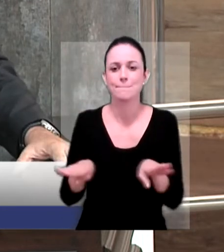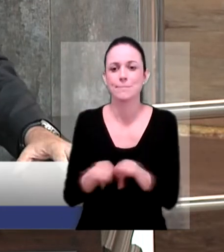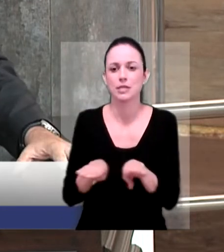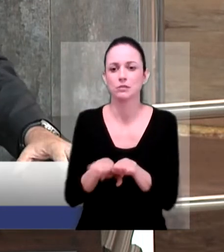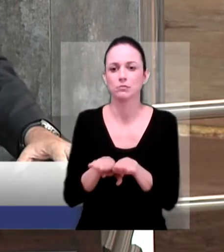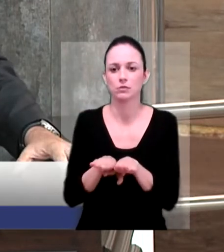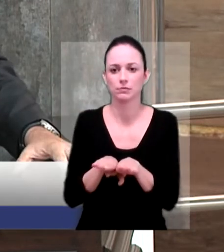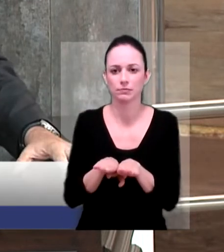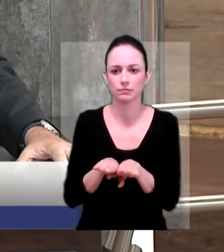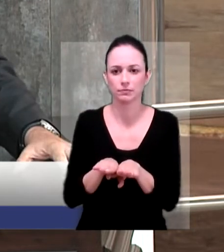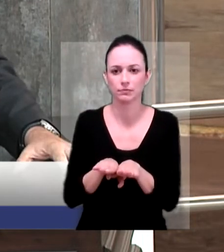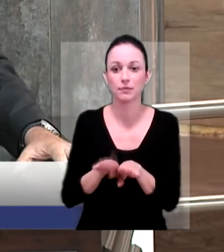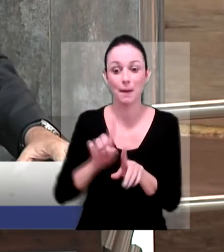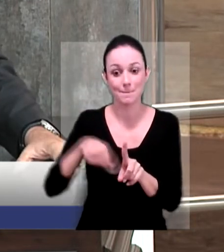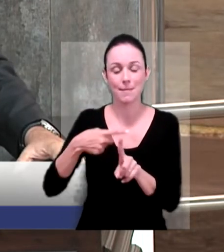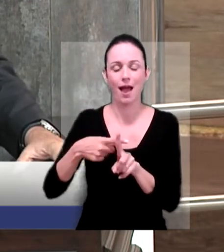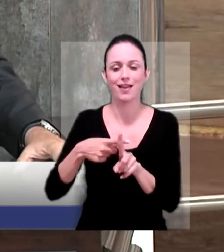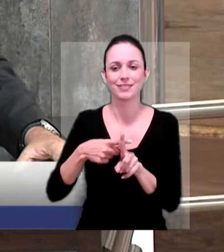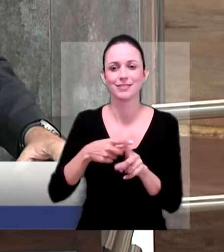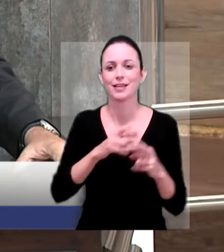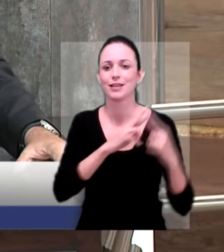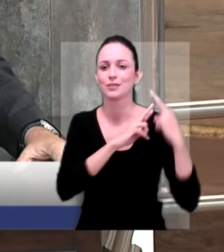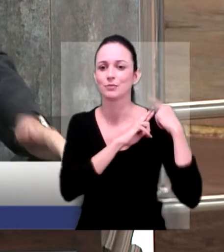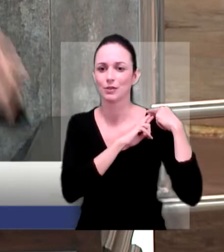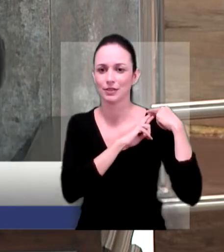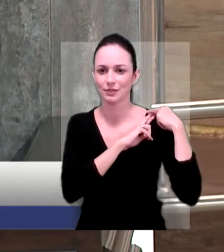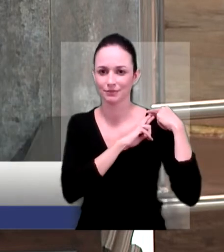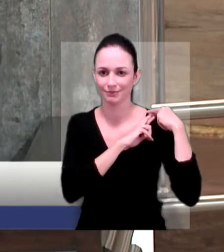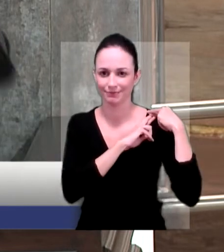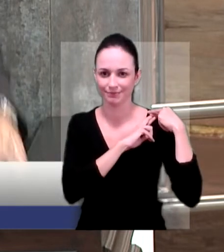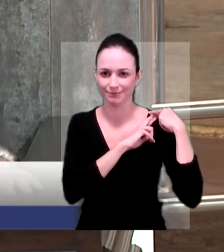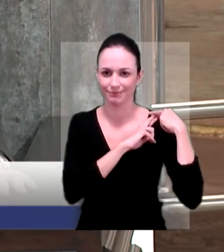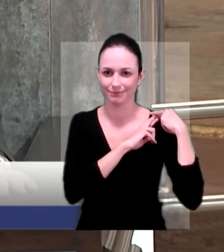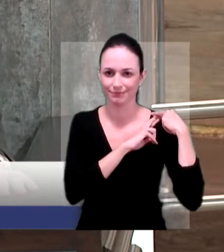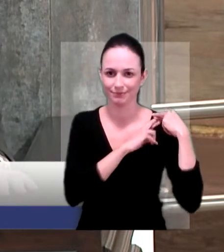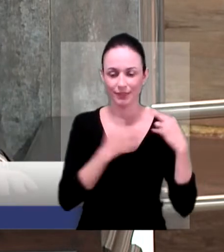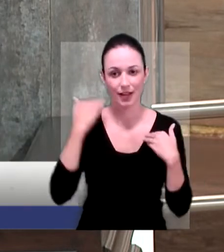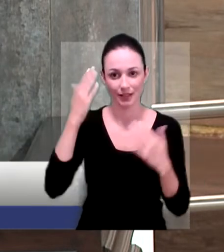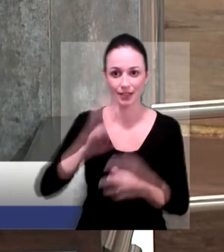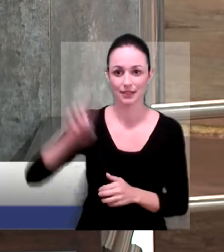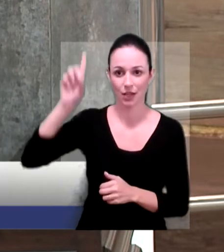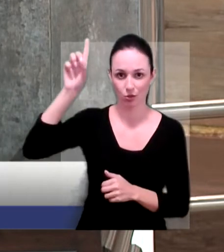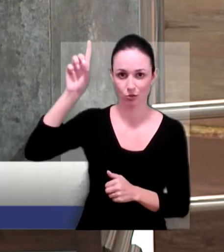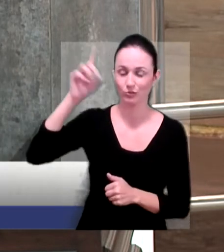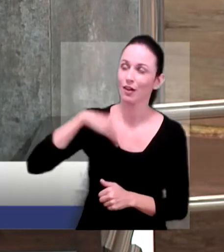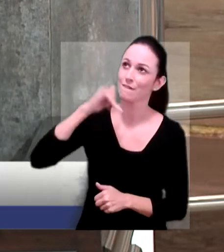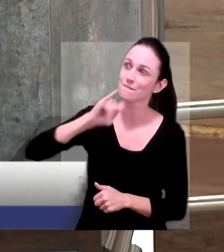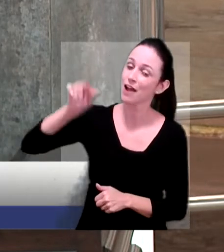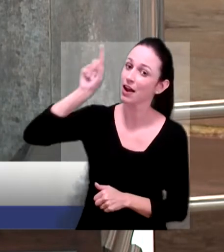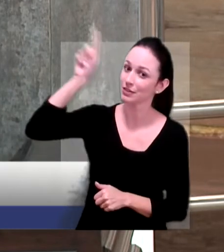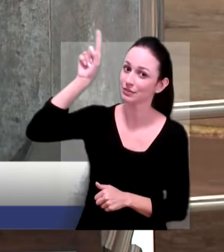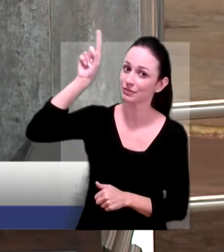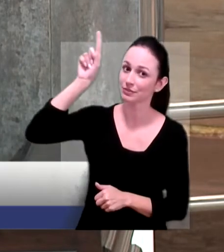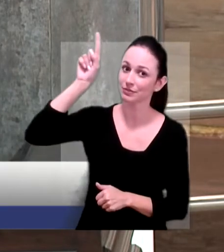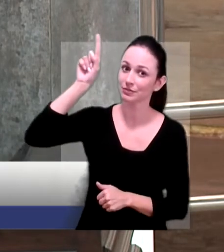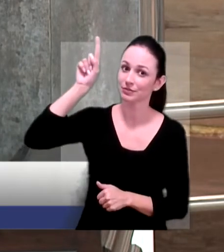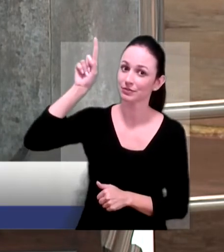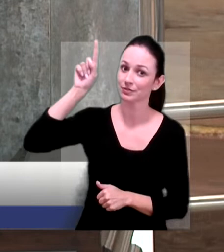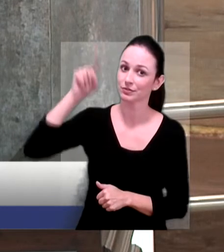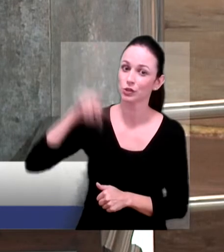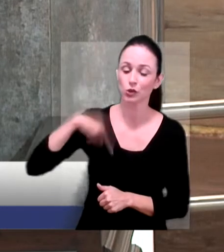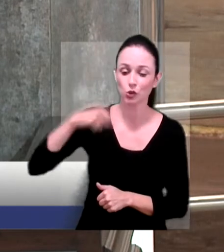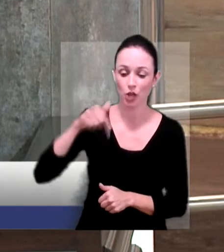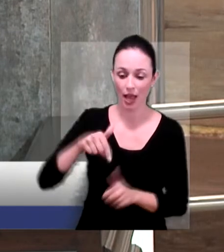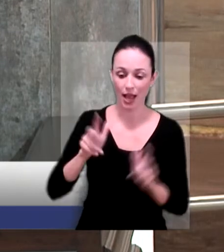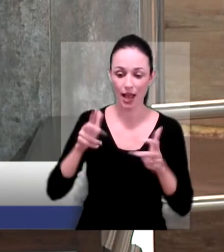mais responsabilidades. Agradeço a Deus, dizendo para Ele que estarei orando todo dia por essa casa e por essa cidade,